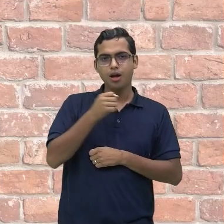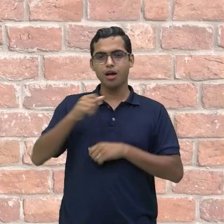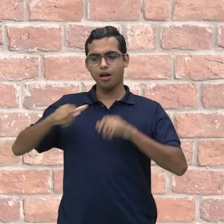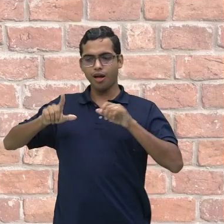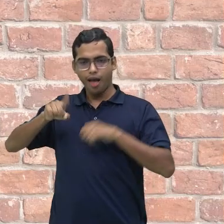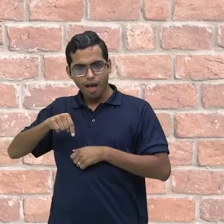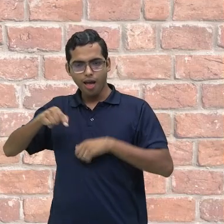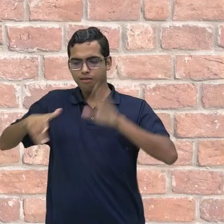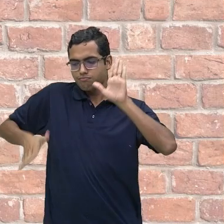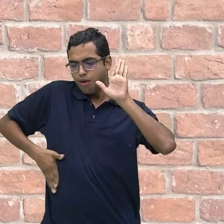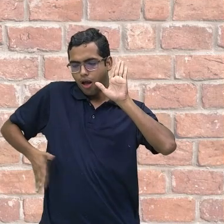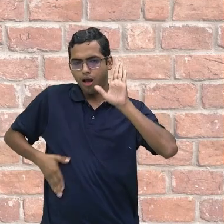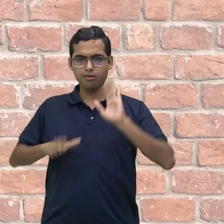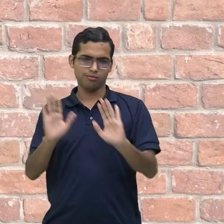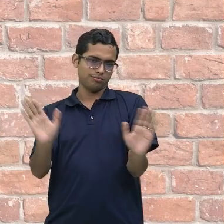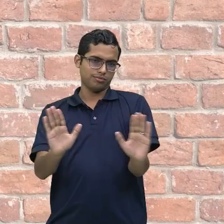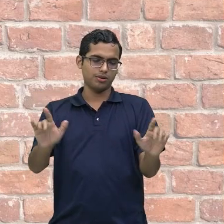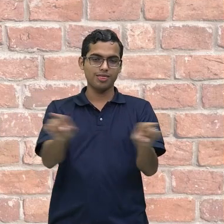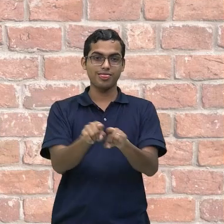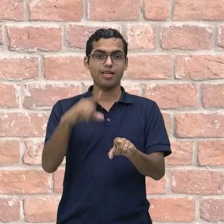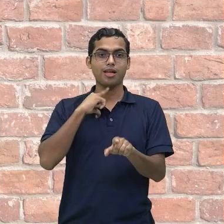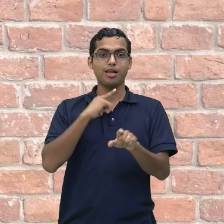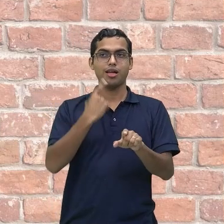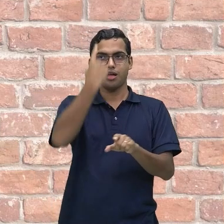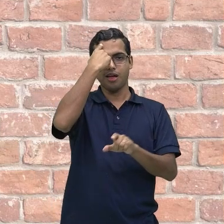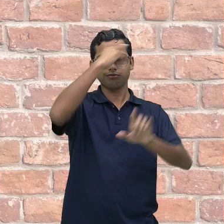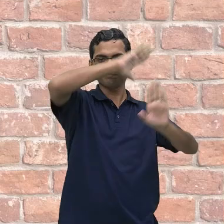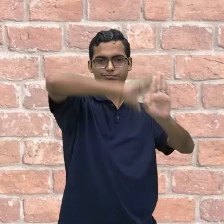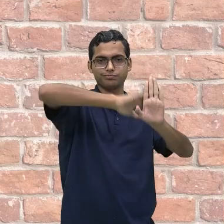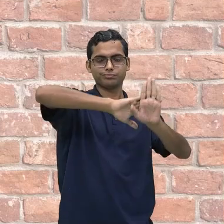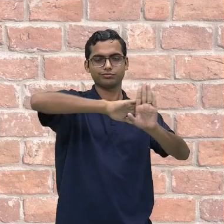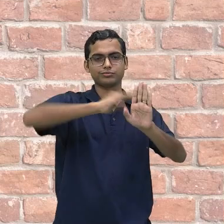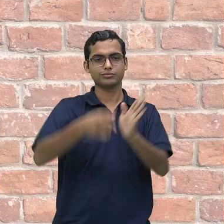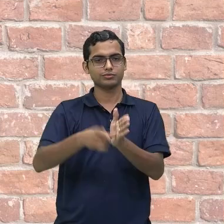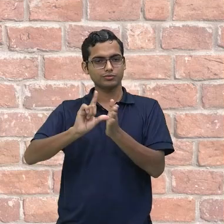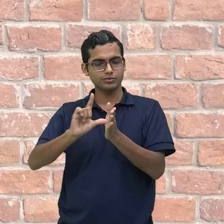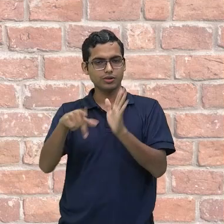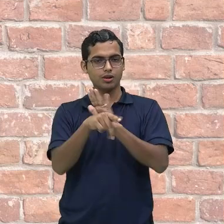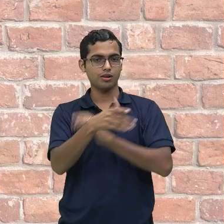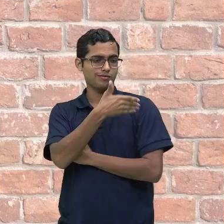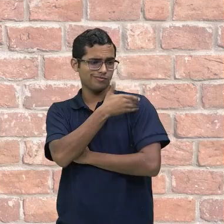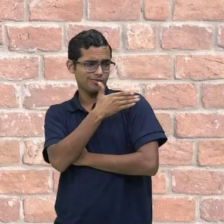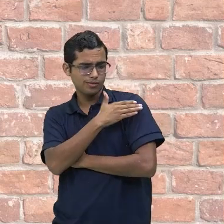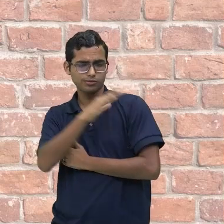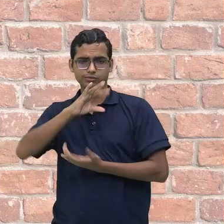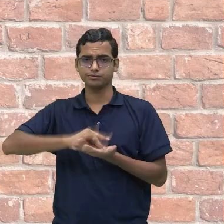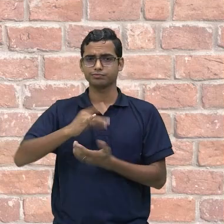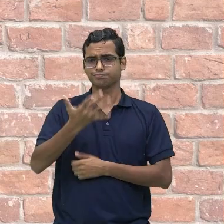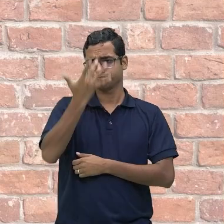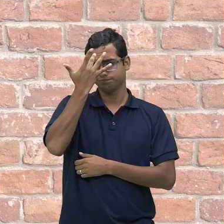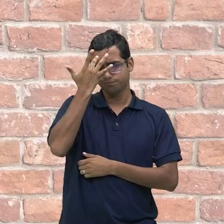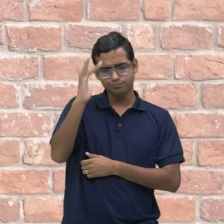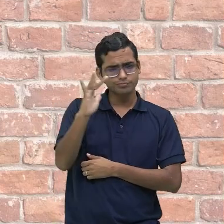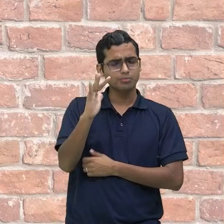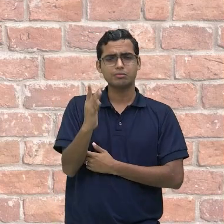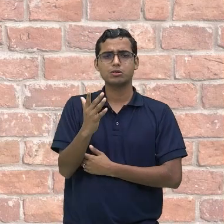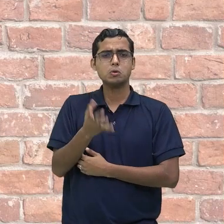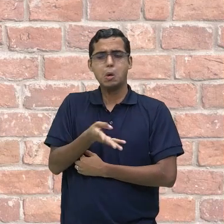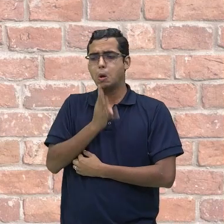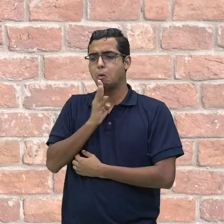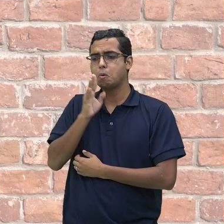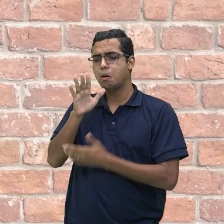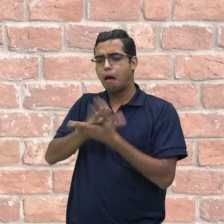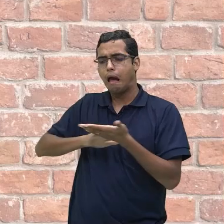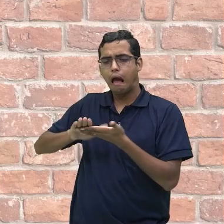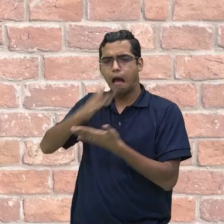esse julgamento prévio, que eu já tenho uma opinião formada sem conhecer. E aí eu nem levo para a questão